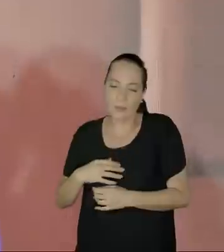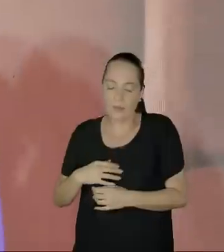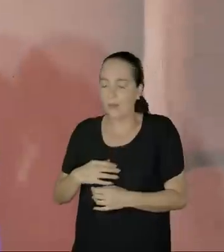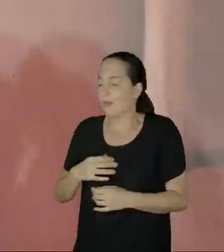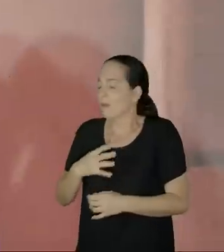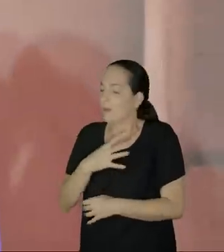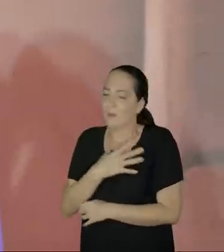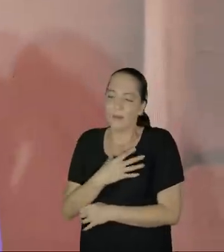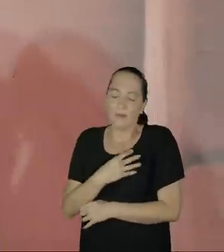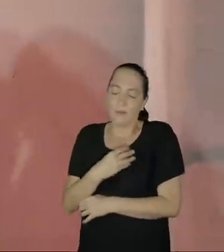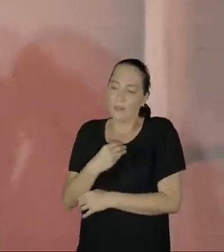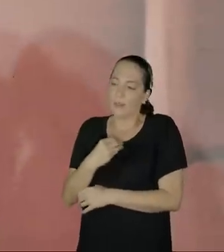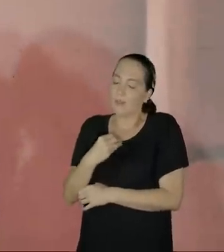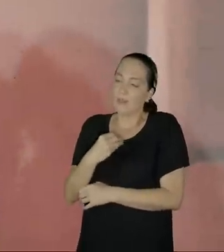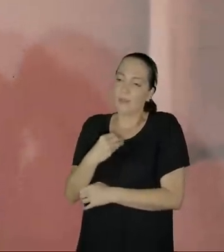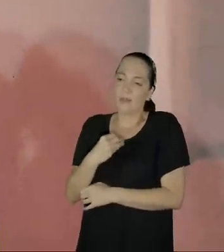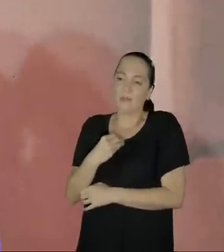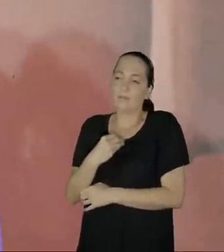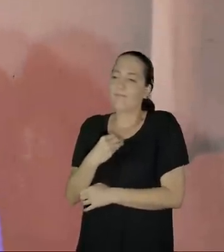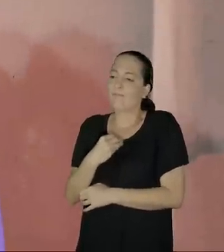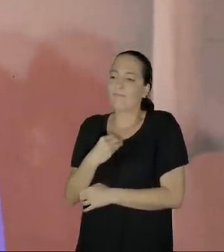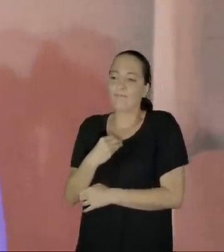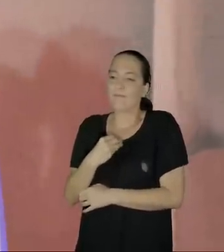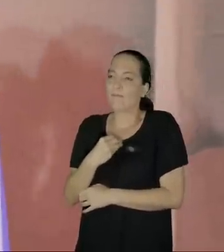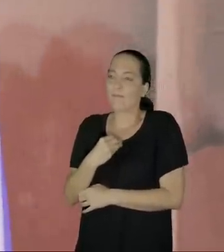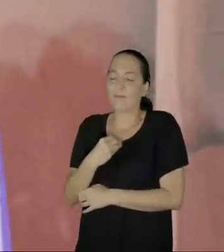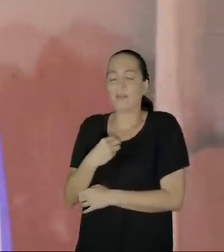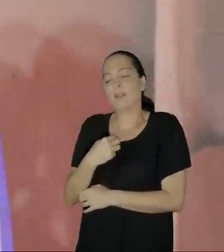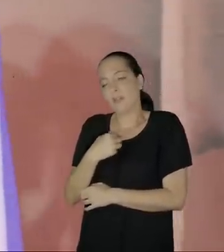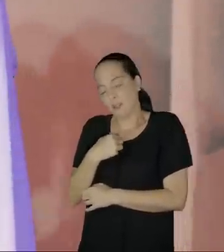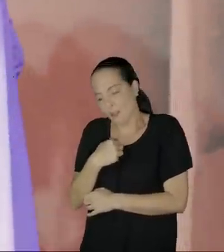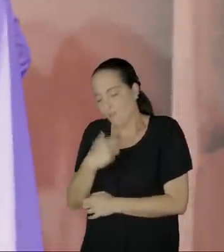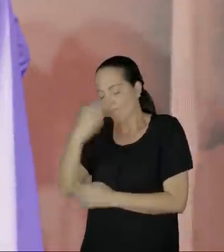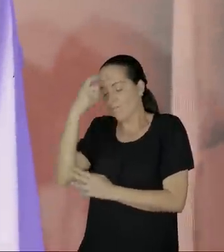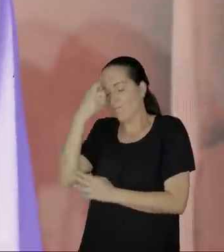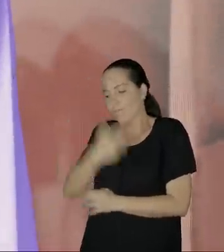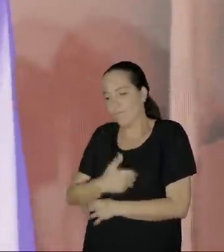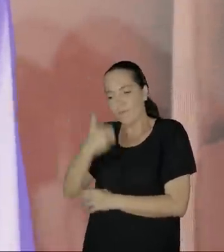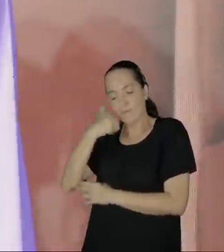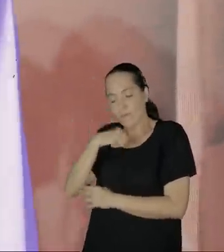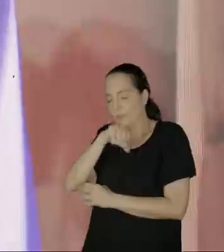Ah, filho, sou tua mãe.